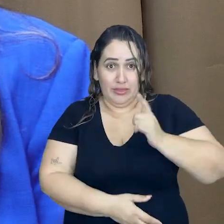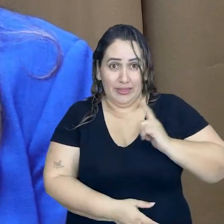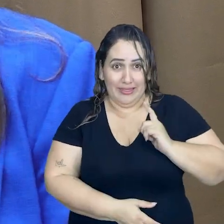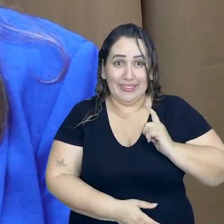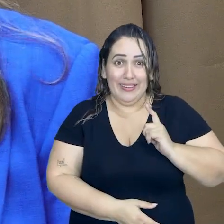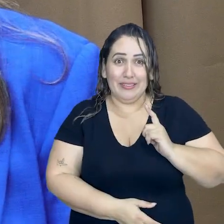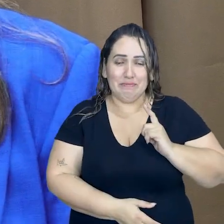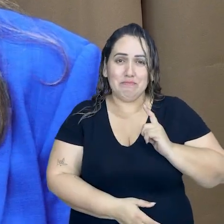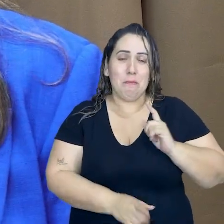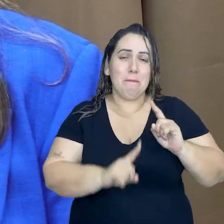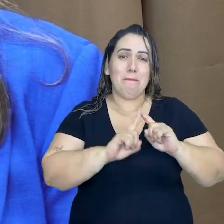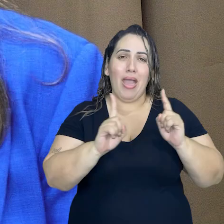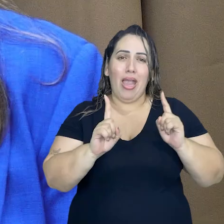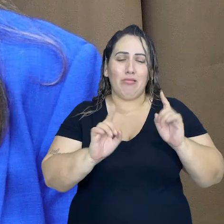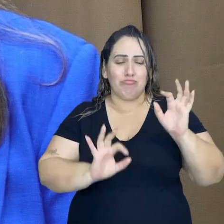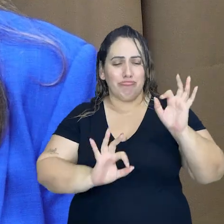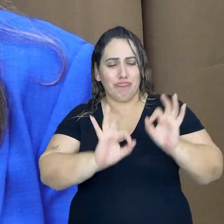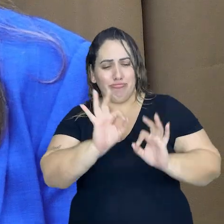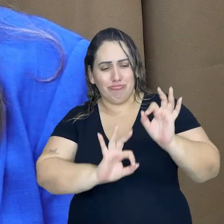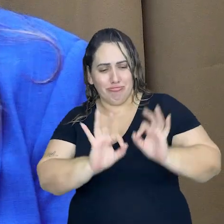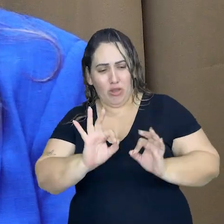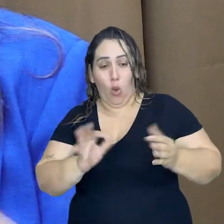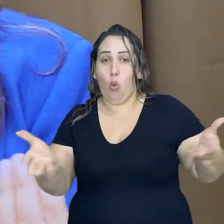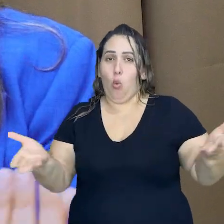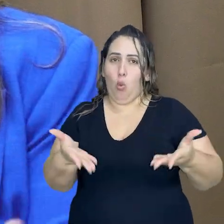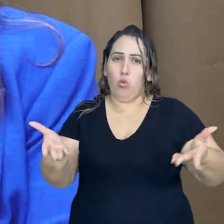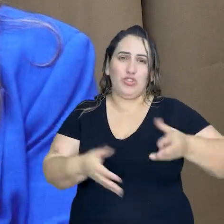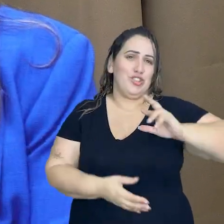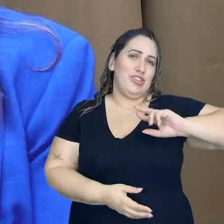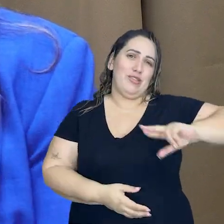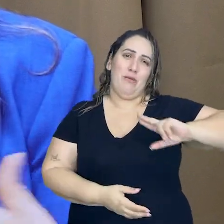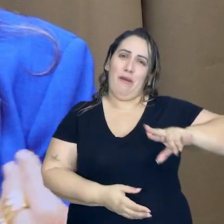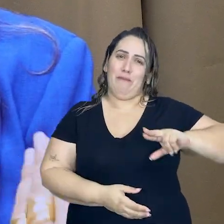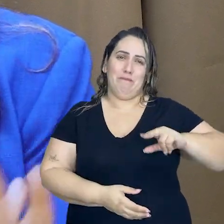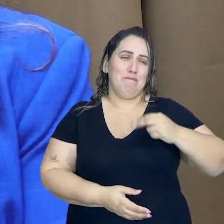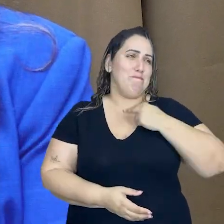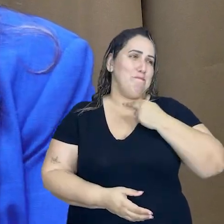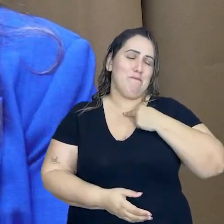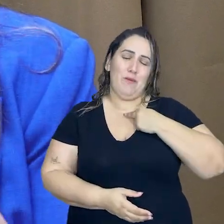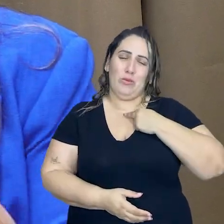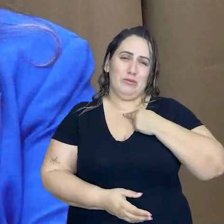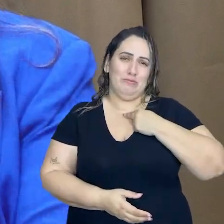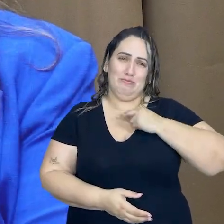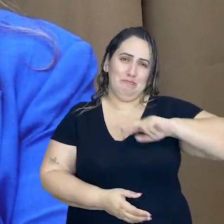proporcional. Hoje não é mais permitido, né? Hoje o partido tem que estar